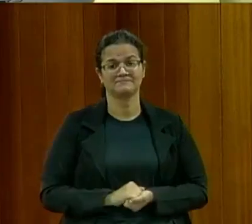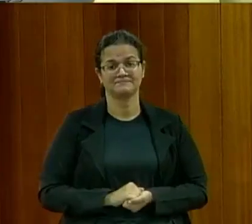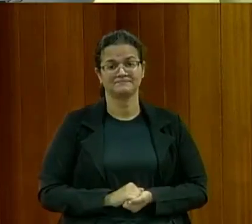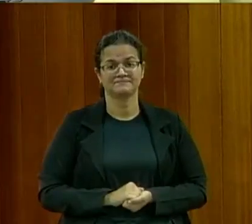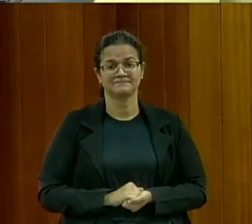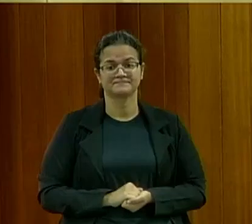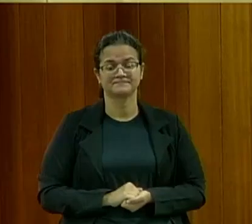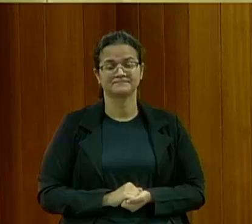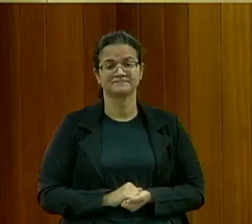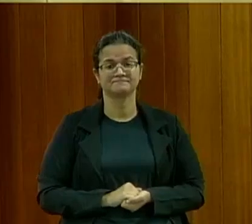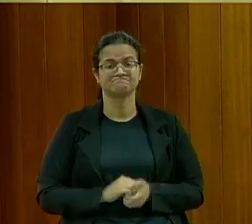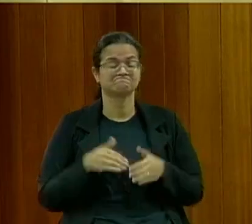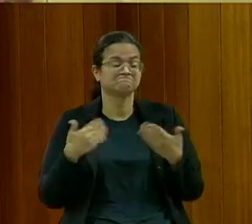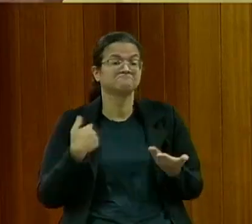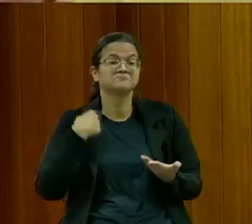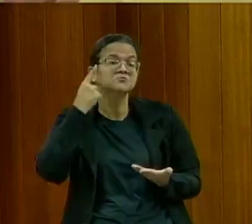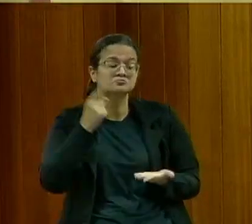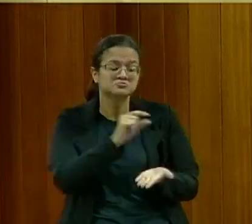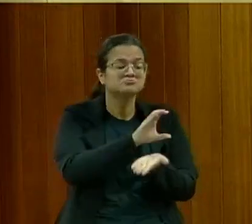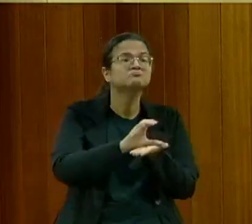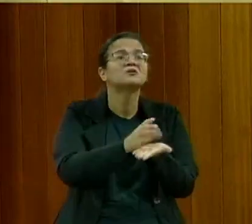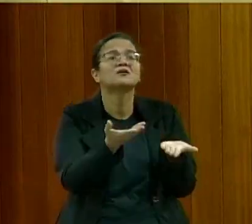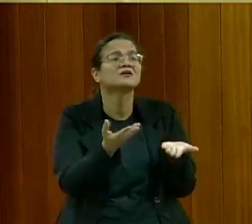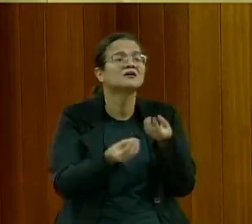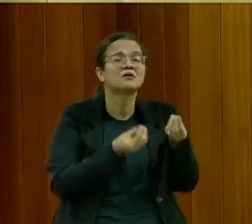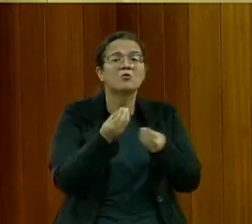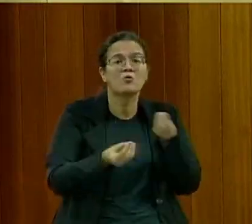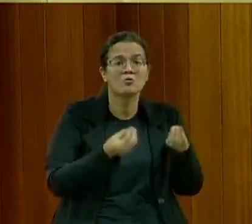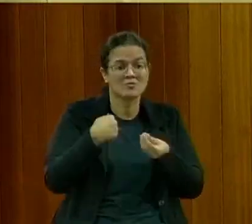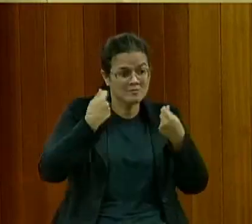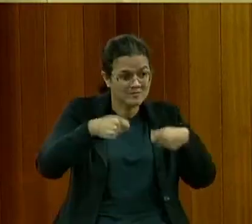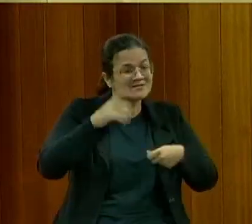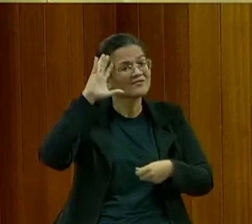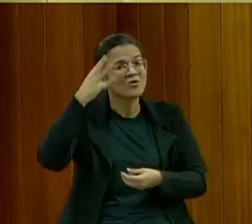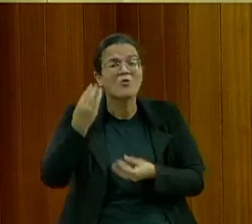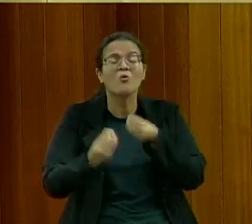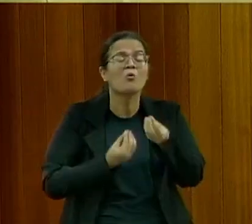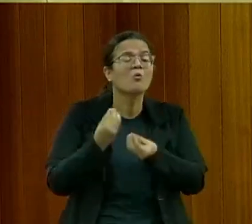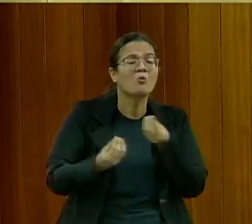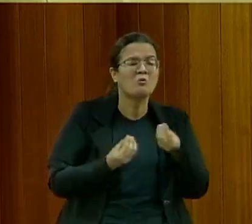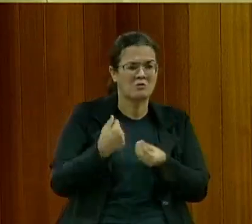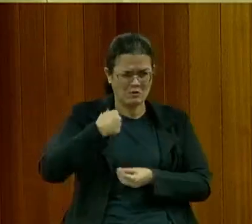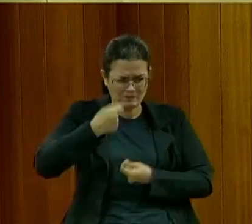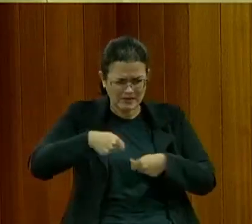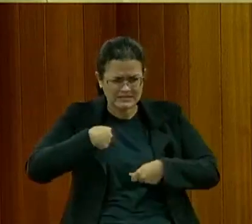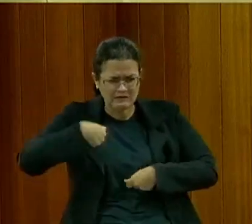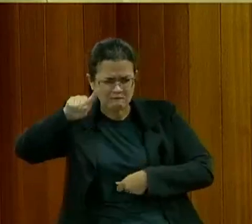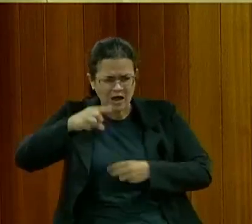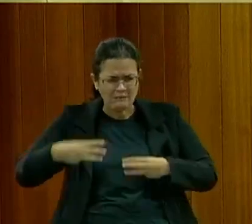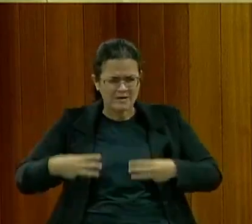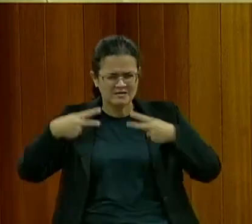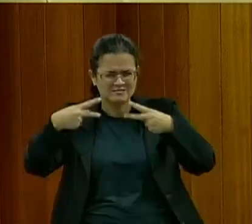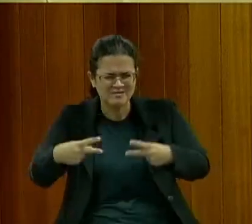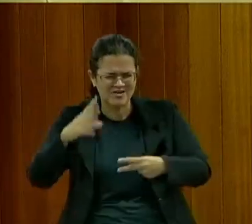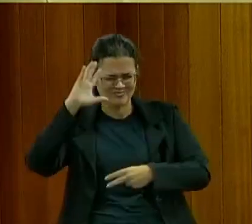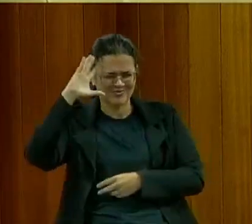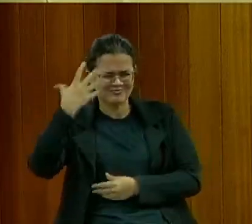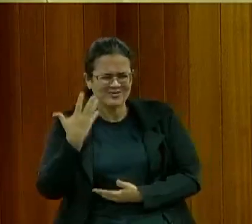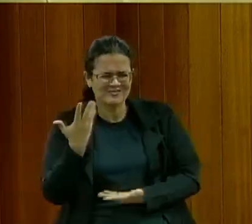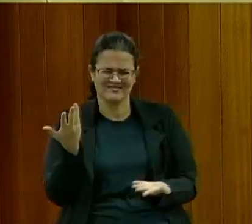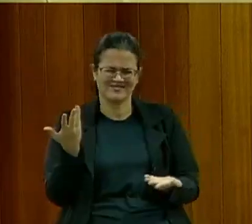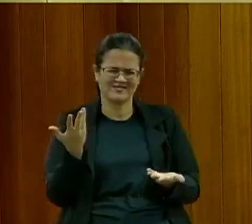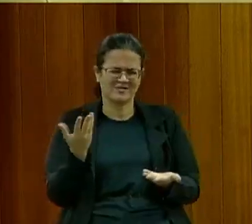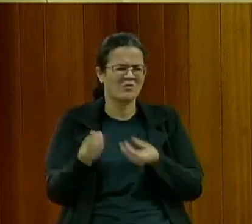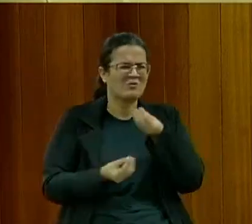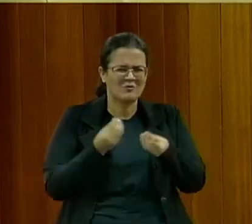que rumo está. Então, será que eu vou ter que tomar providência de ir no Ministério Público, Tribunal de Contas do Município, para poder fazer valer uma emenda aprovada dessa